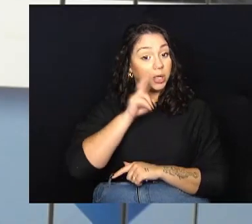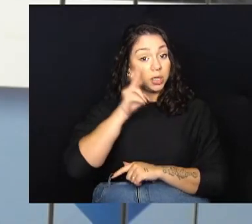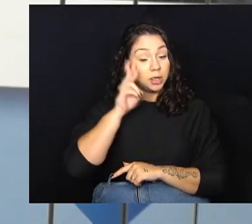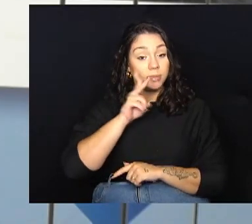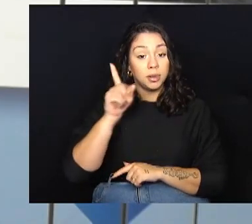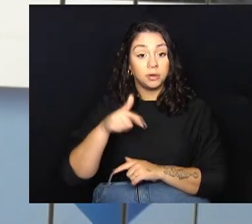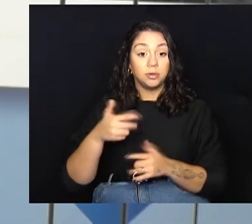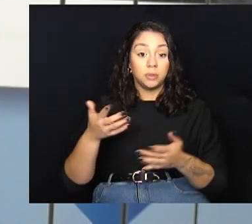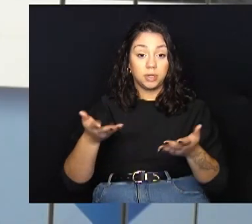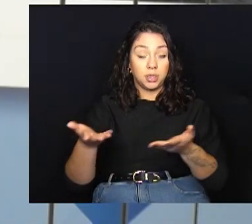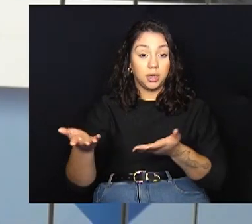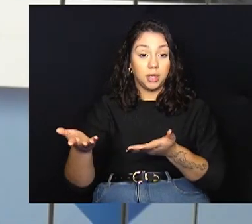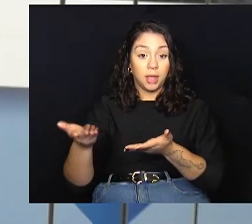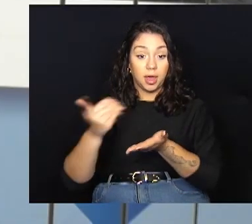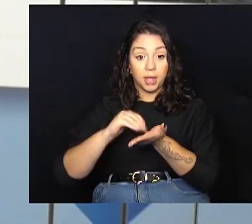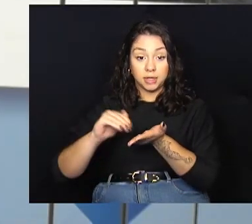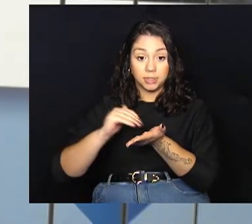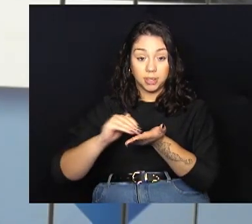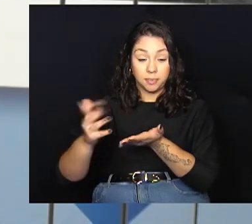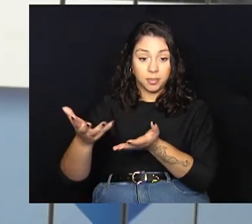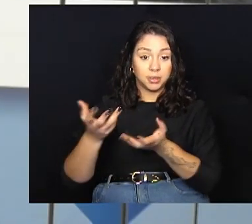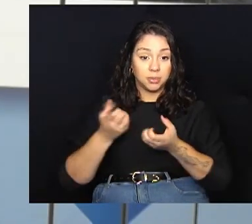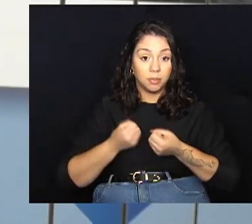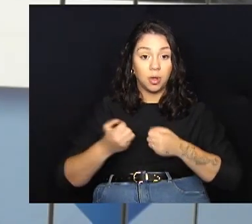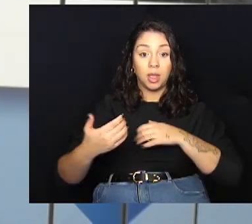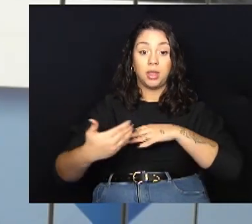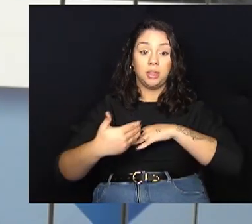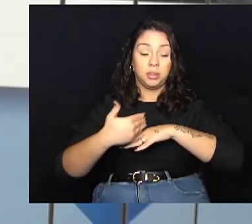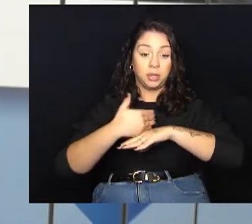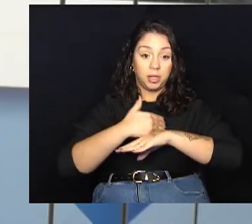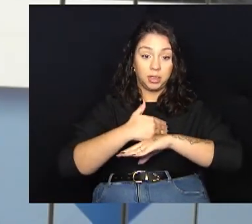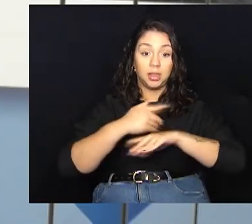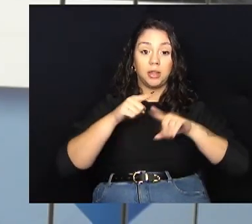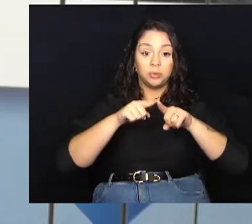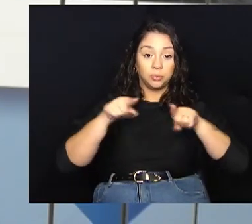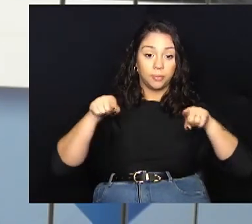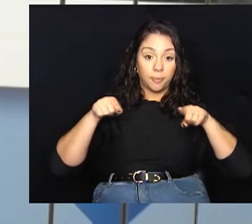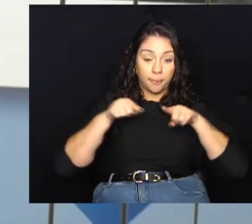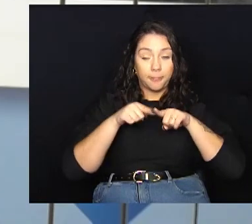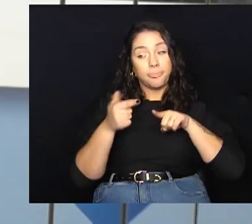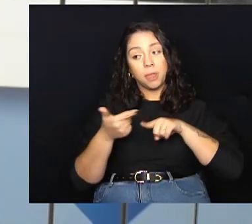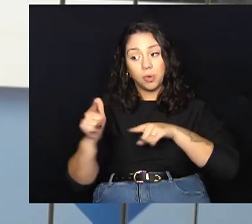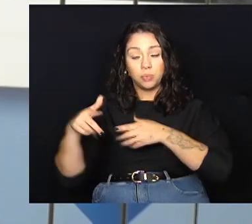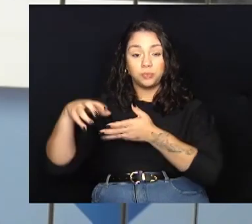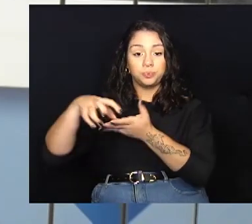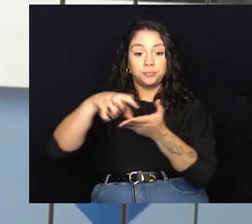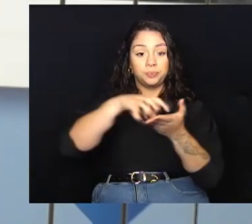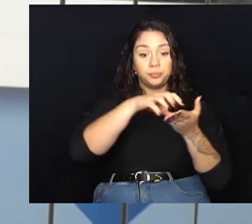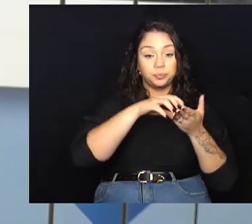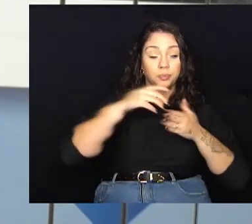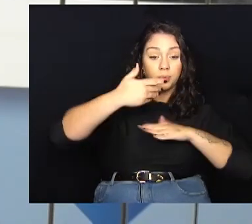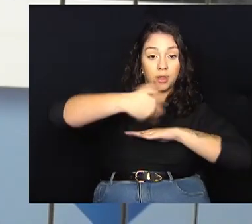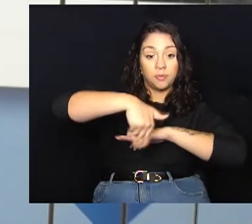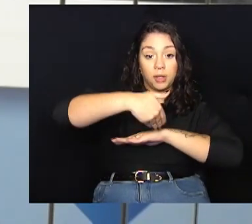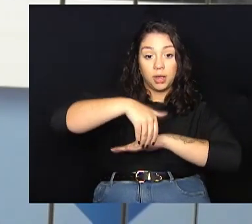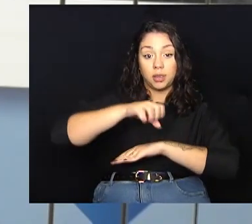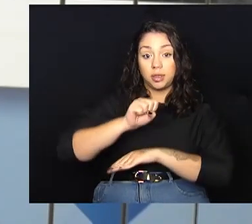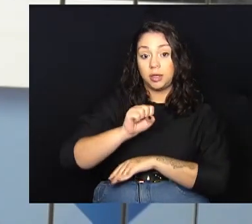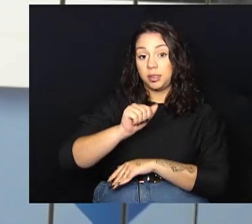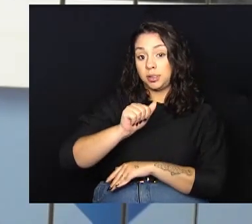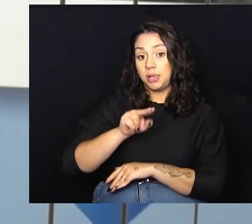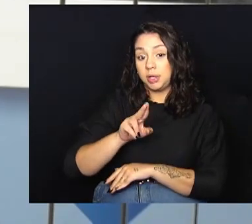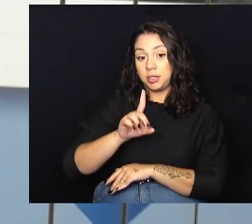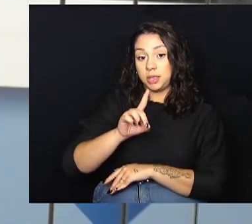recepção da Câmara Municipal de Campinas para entrada aos gabinetes e aos demais setores é pela Avenida da Saudade